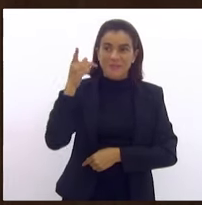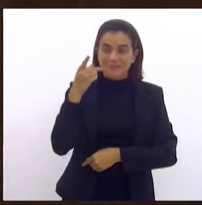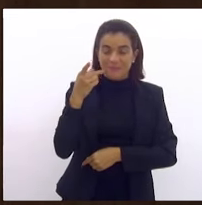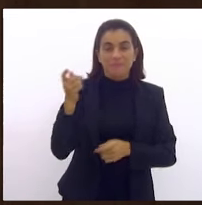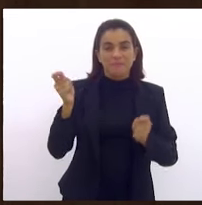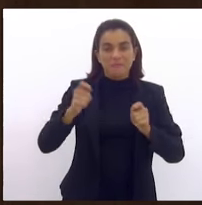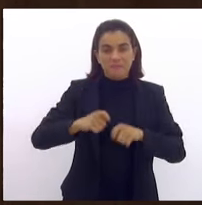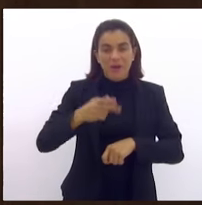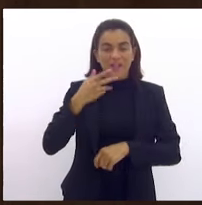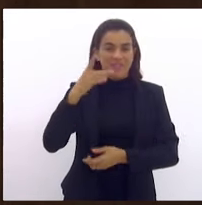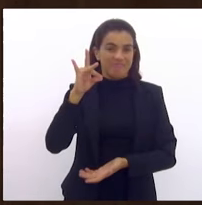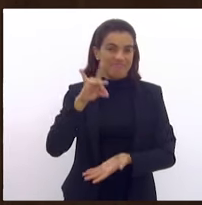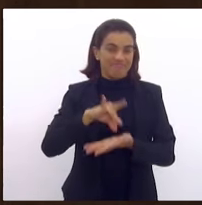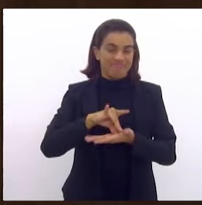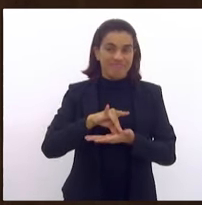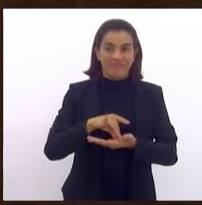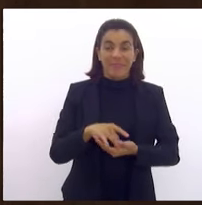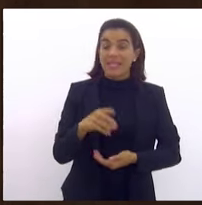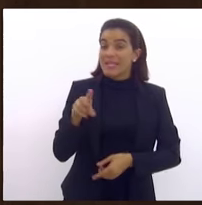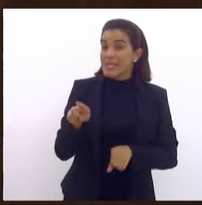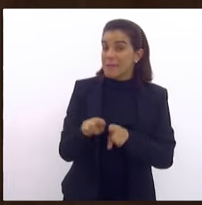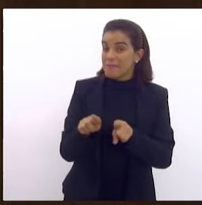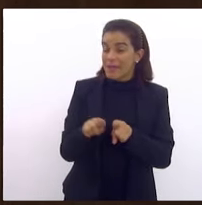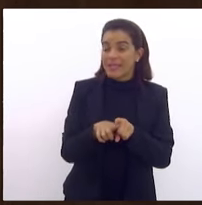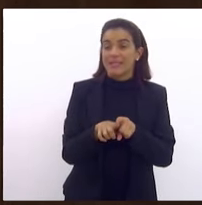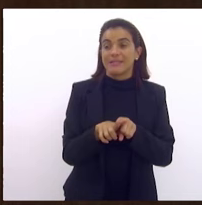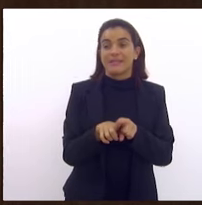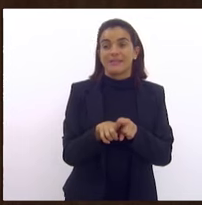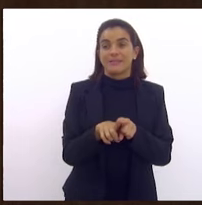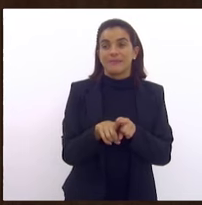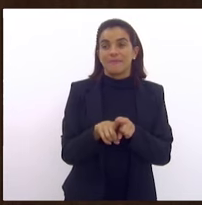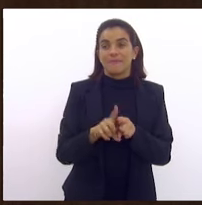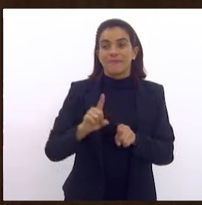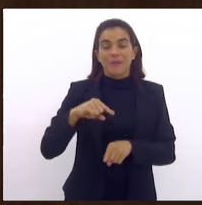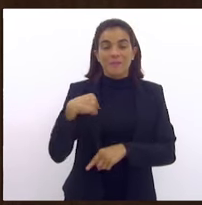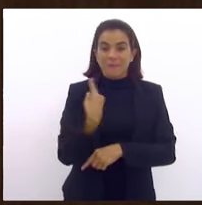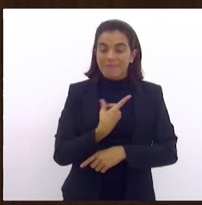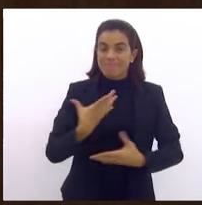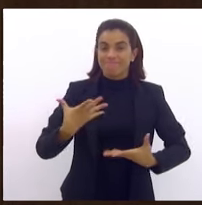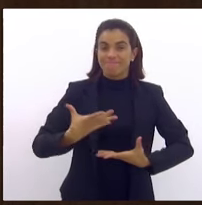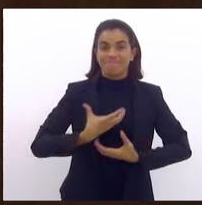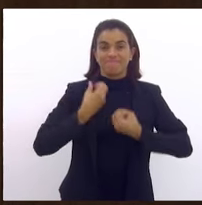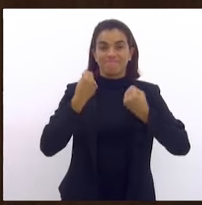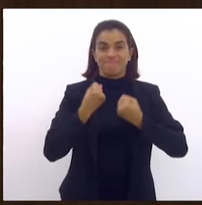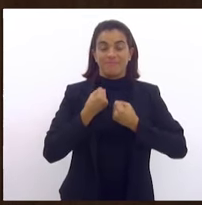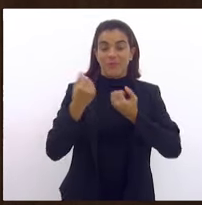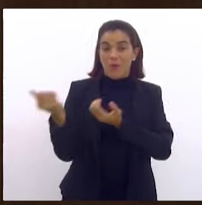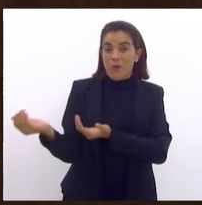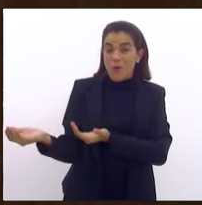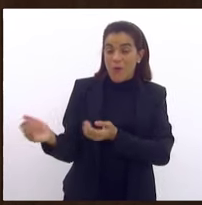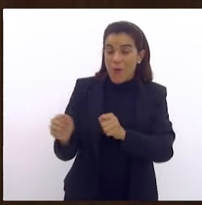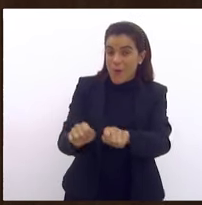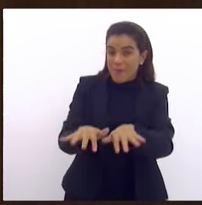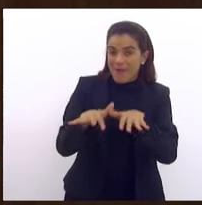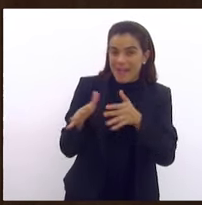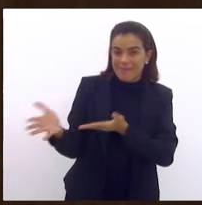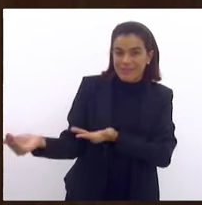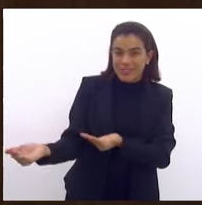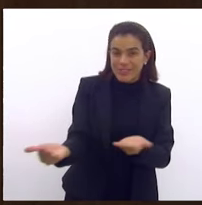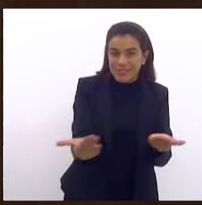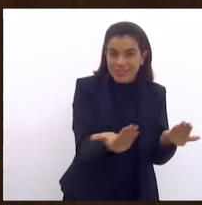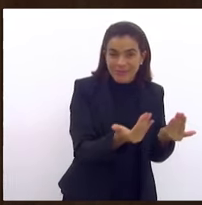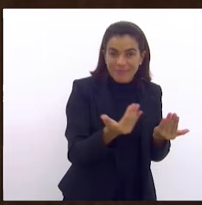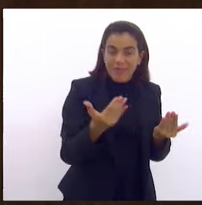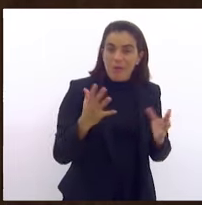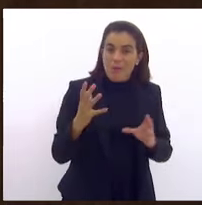pode confirmar isso. Lembrando, senhor presidente, que, para nossa surpresa, o Parlamento Juvenil, nesse ano, comemora 20